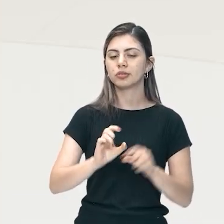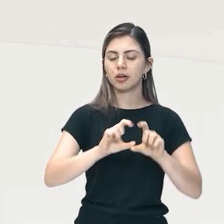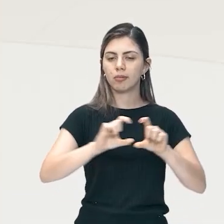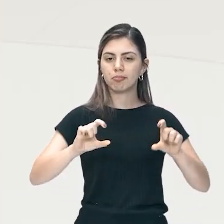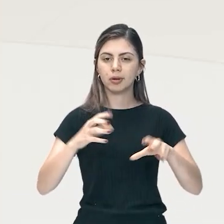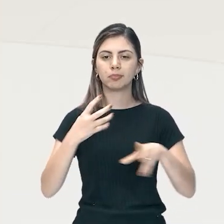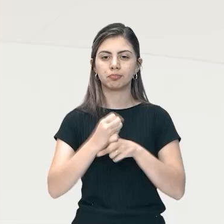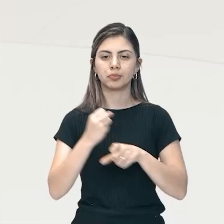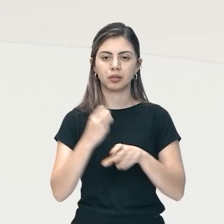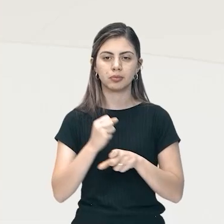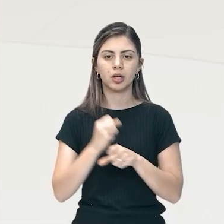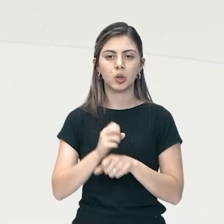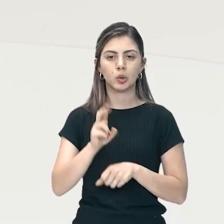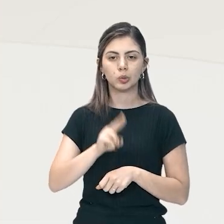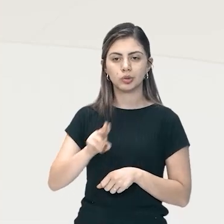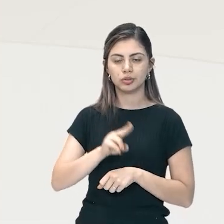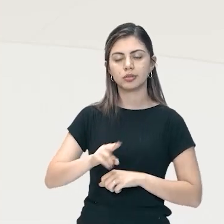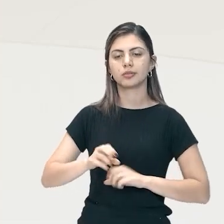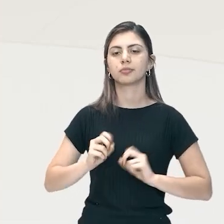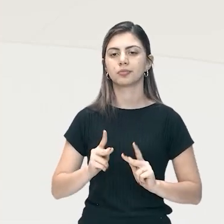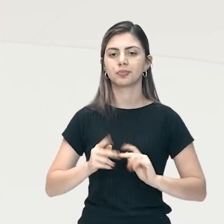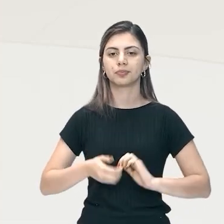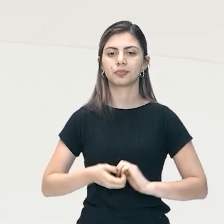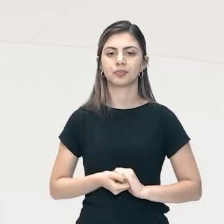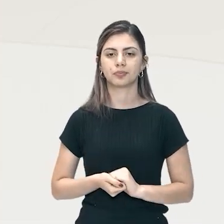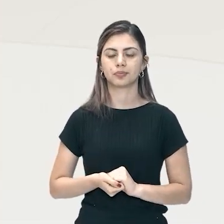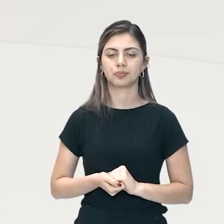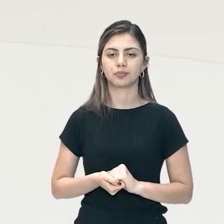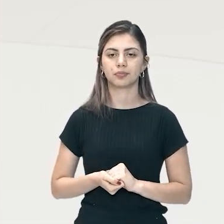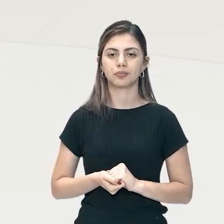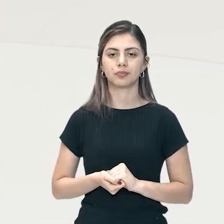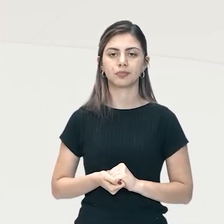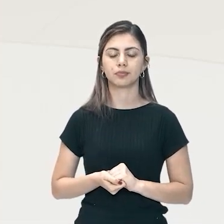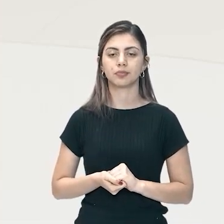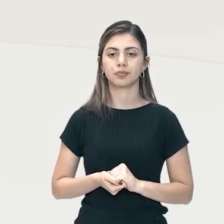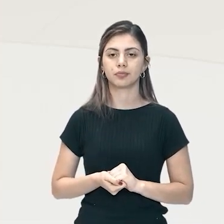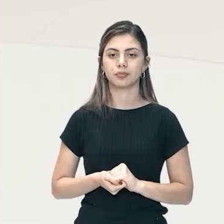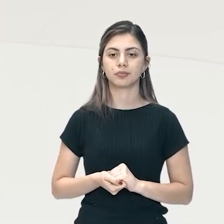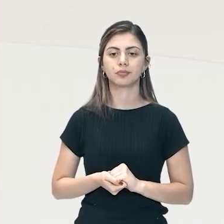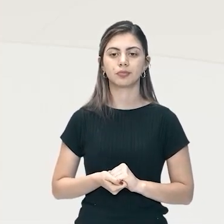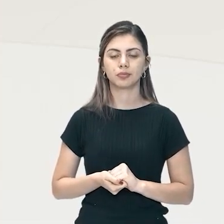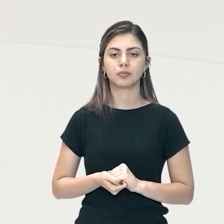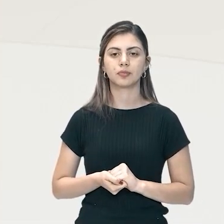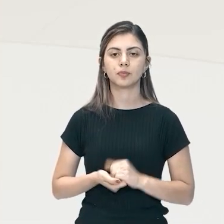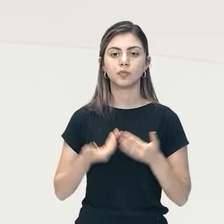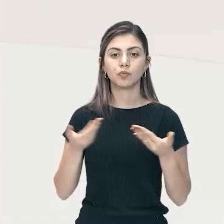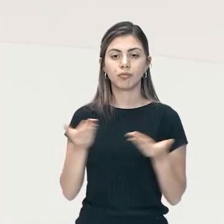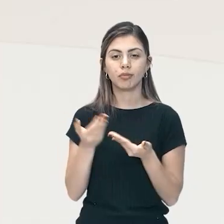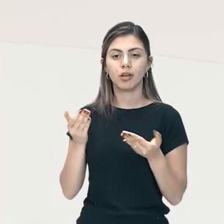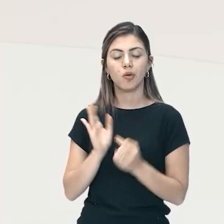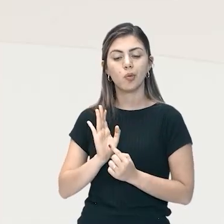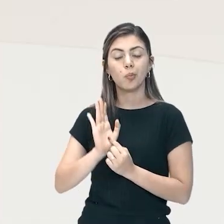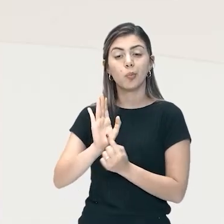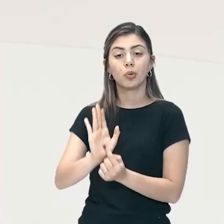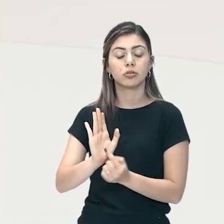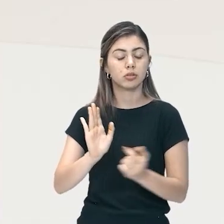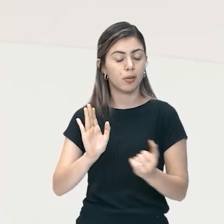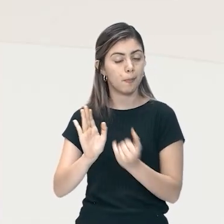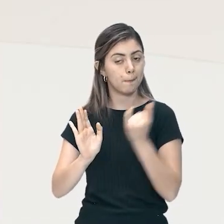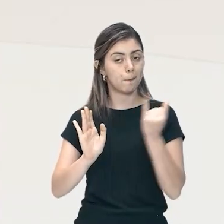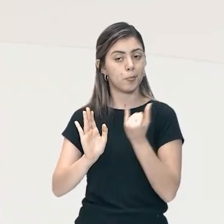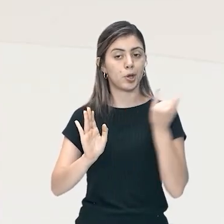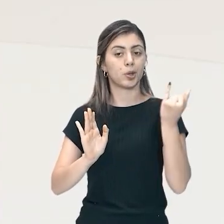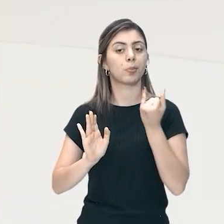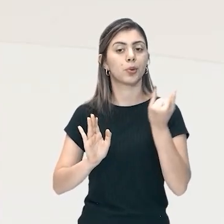utilizando até essa etapa, tudo bem? Agora, eu quero chamar a atenção de um elemento muito importante da nossa aula